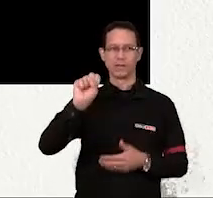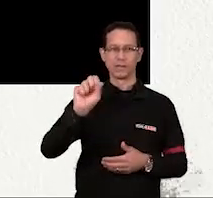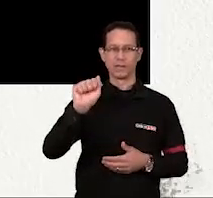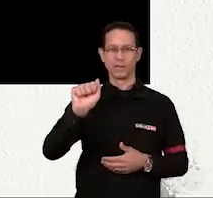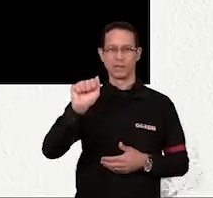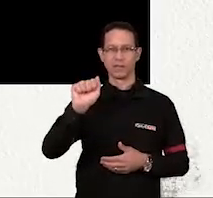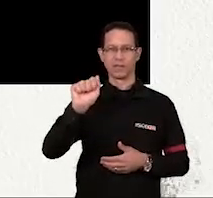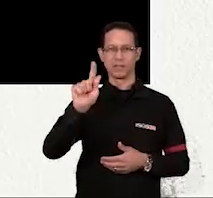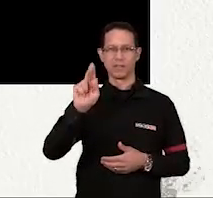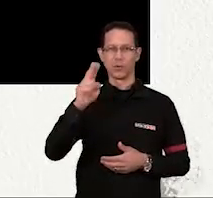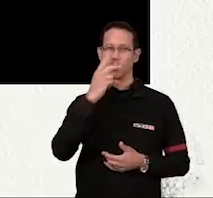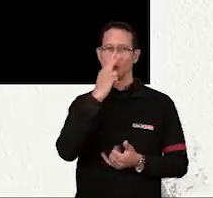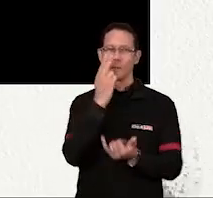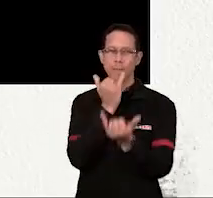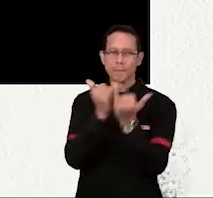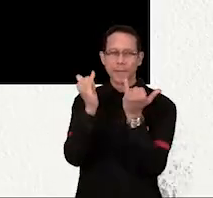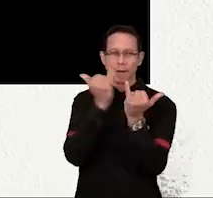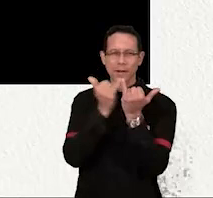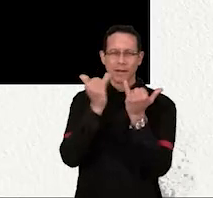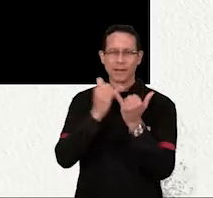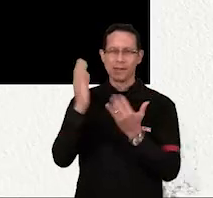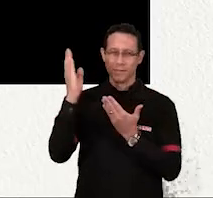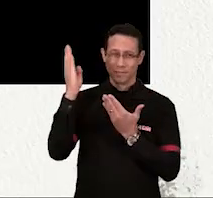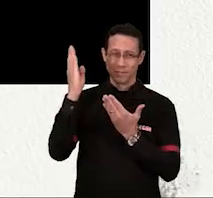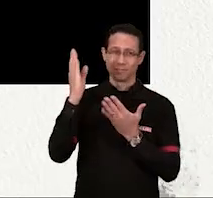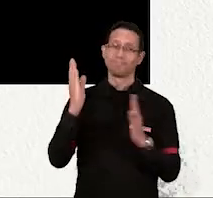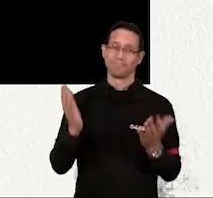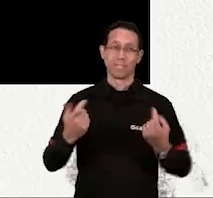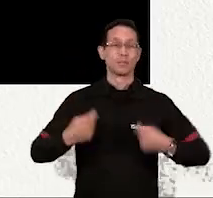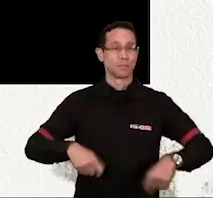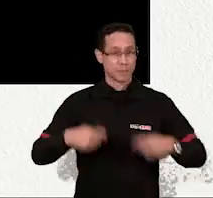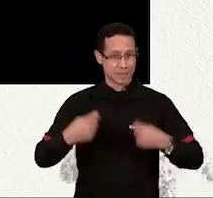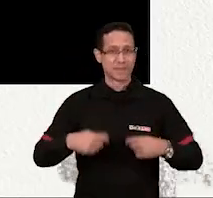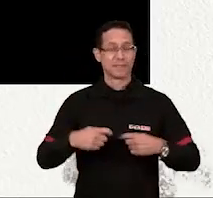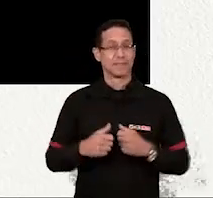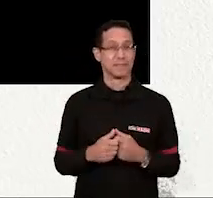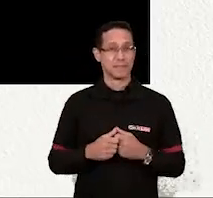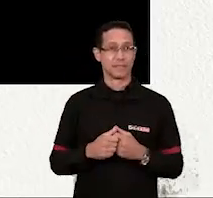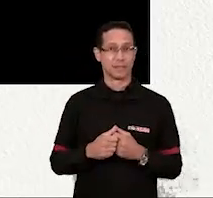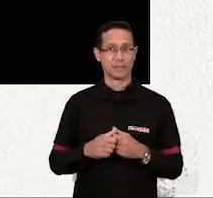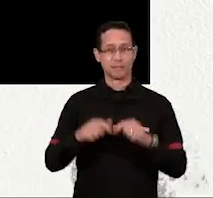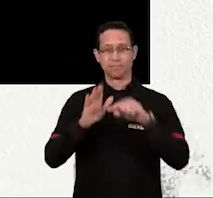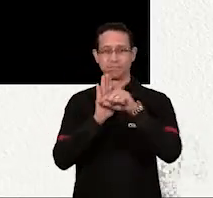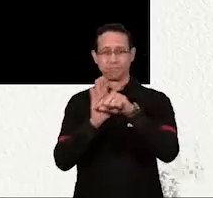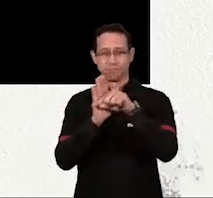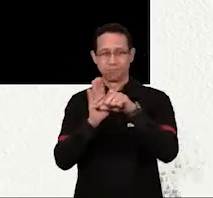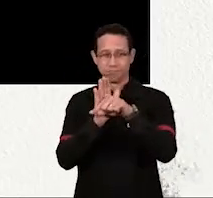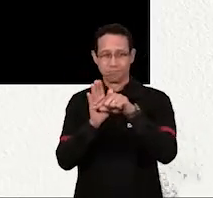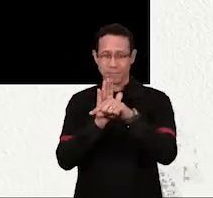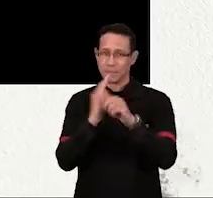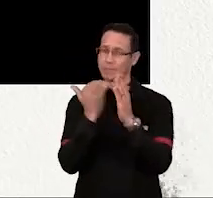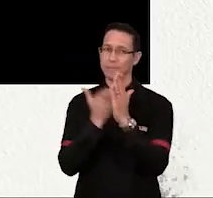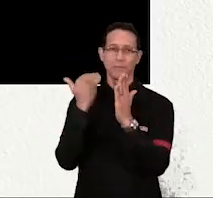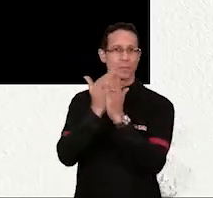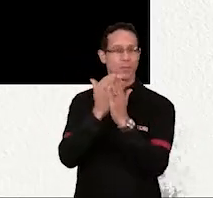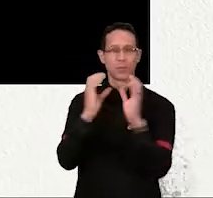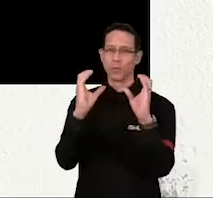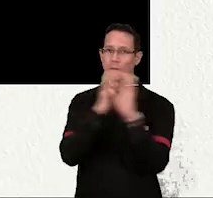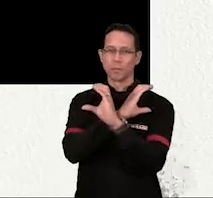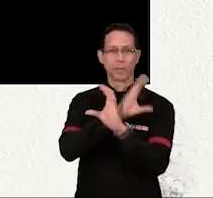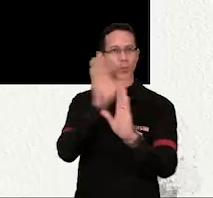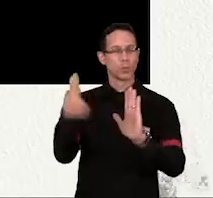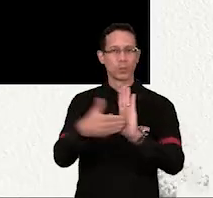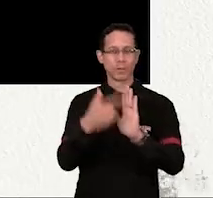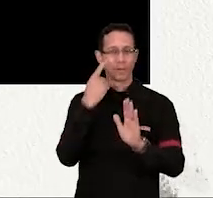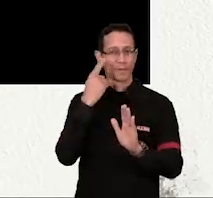né, a gente sugere que realmente esse animal precisa passar por uma triagem alérgica por completa, não